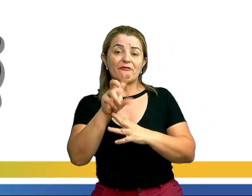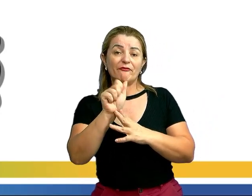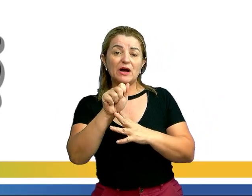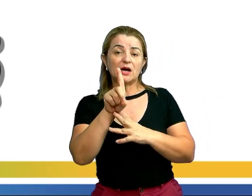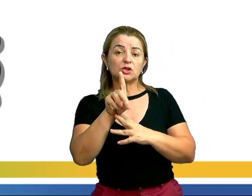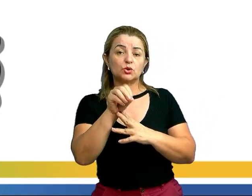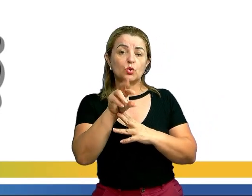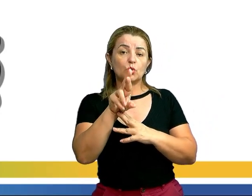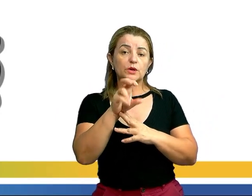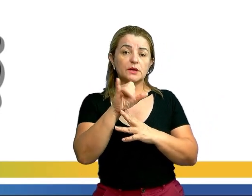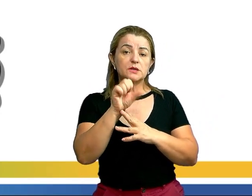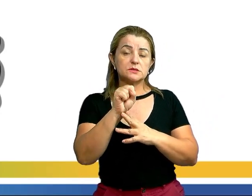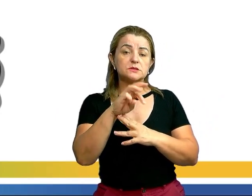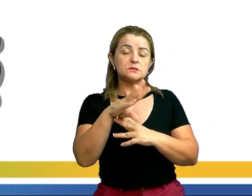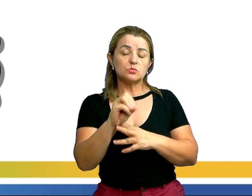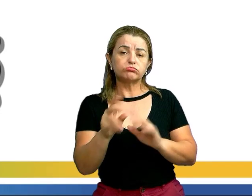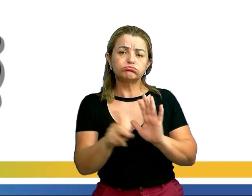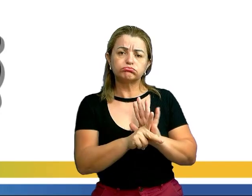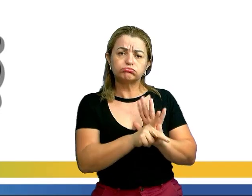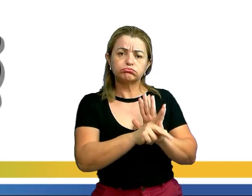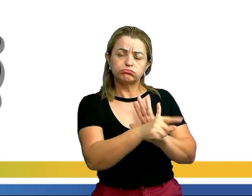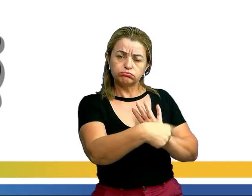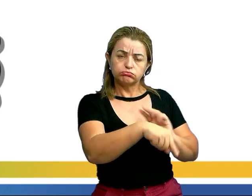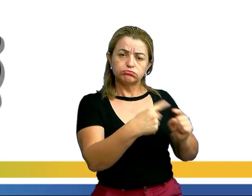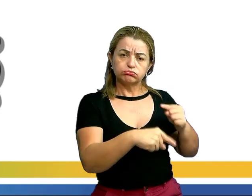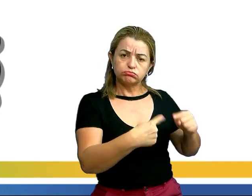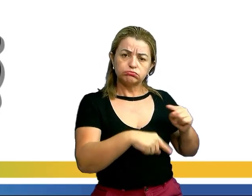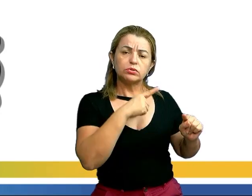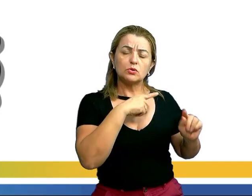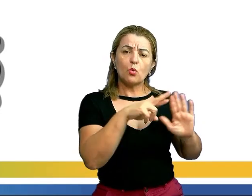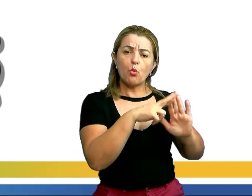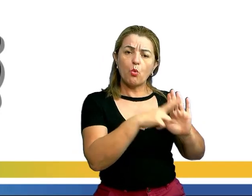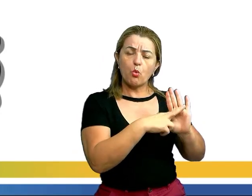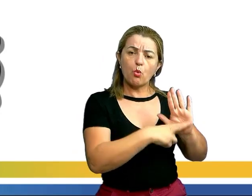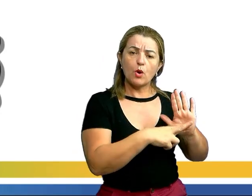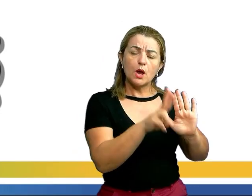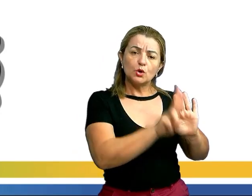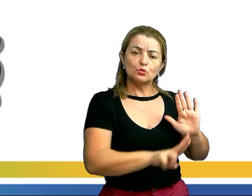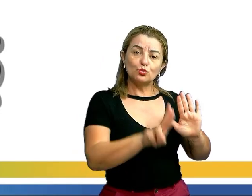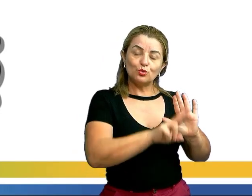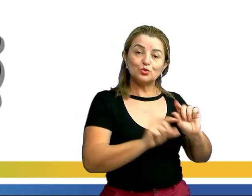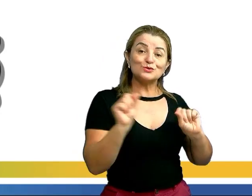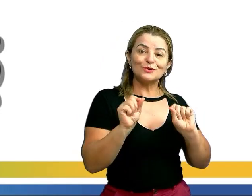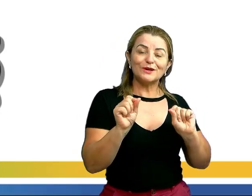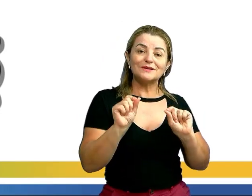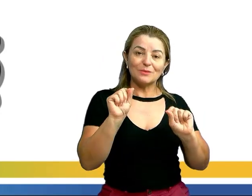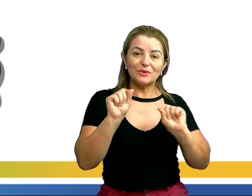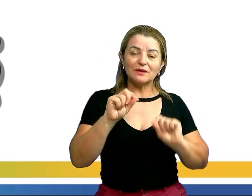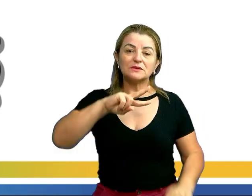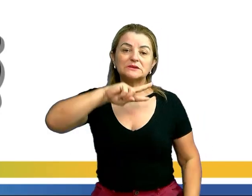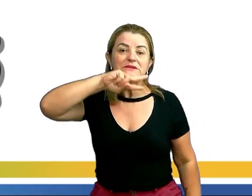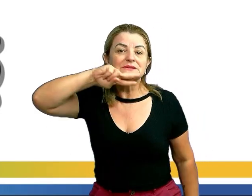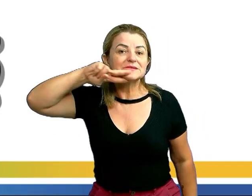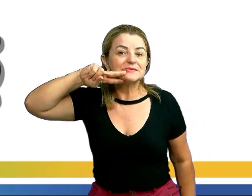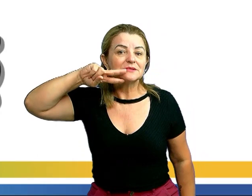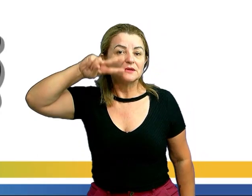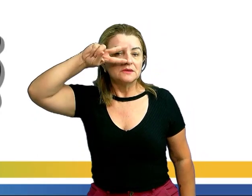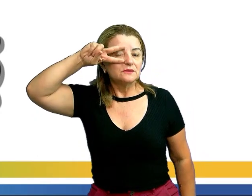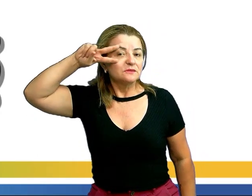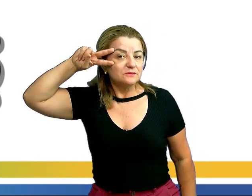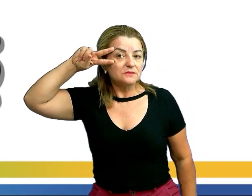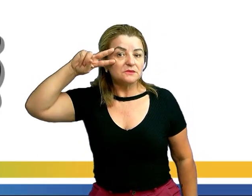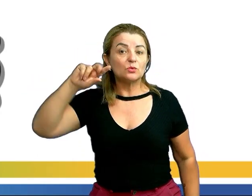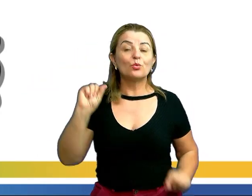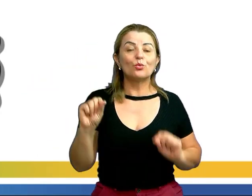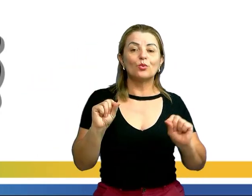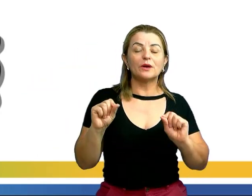estabeleceu políticas, inclusive regras do uso do biquíni em concursos públicos, né? Ele mandava